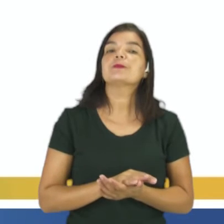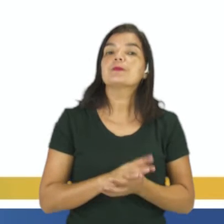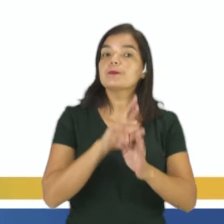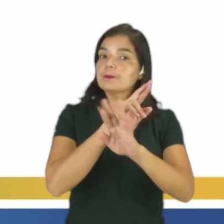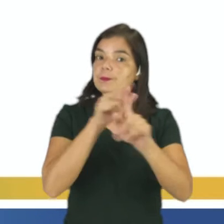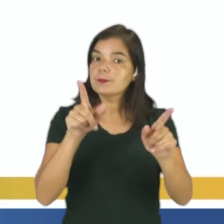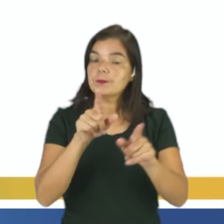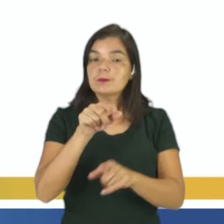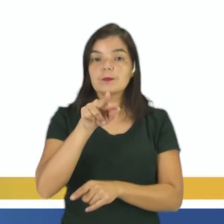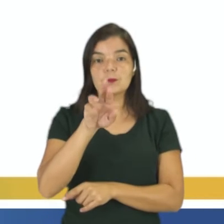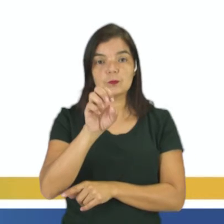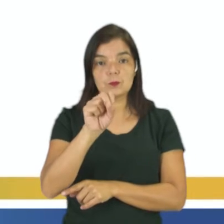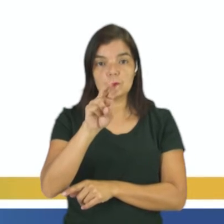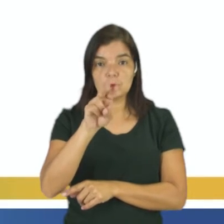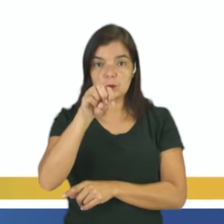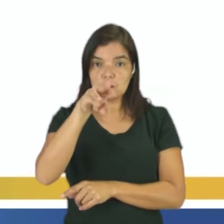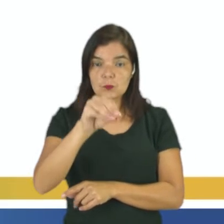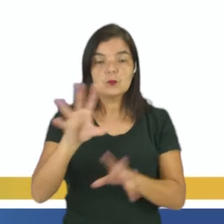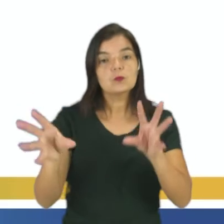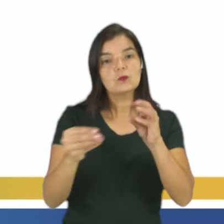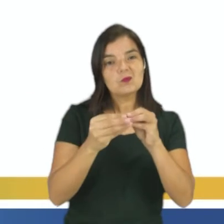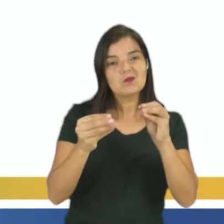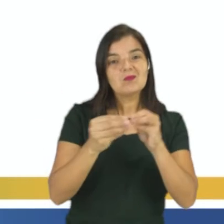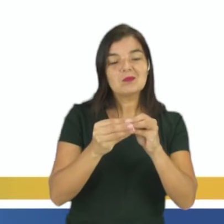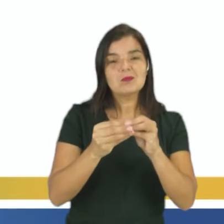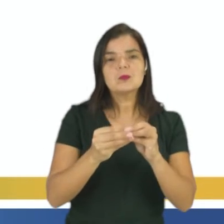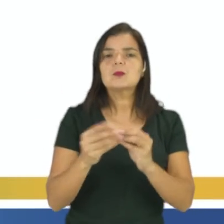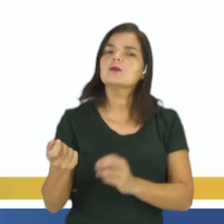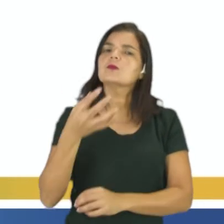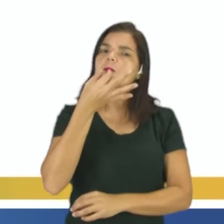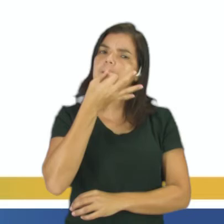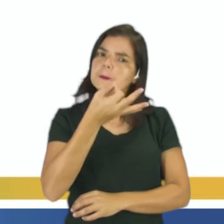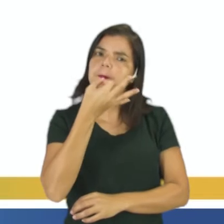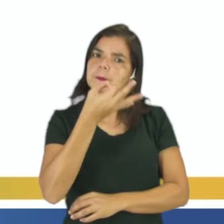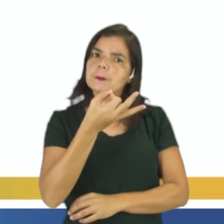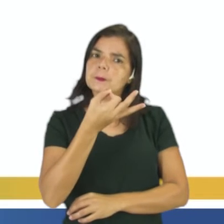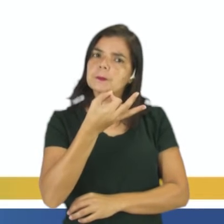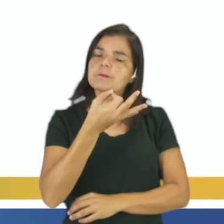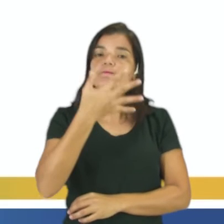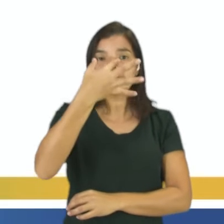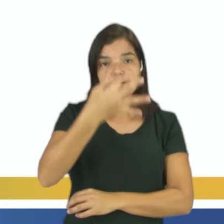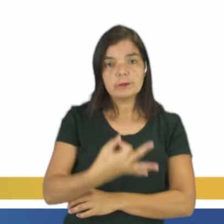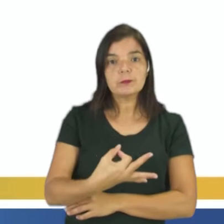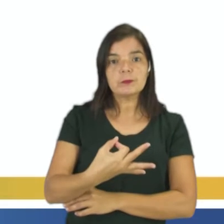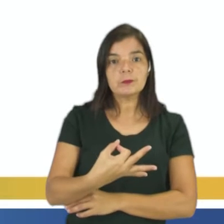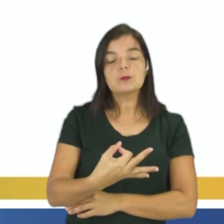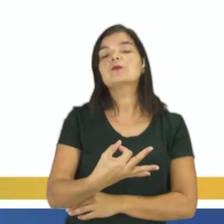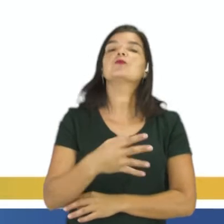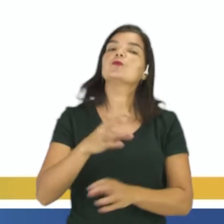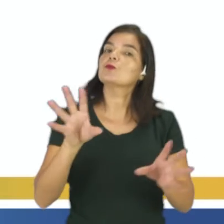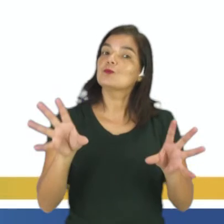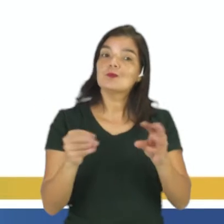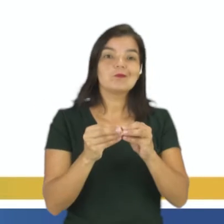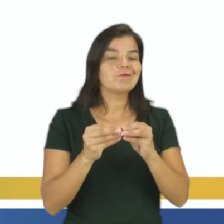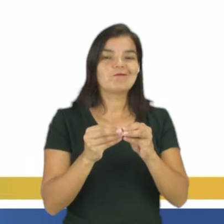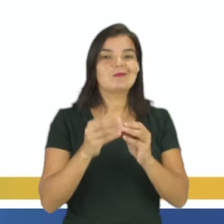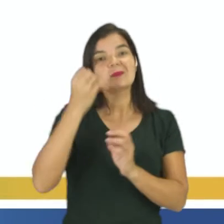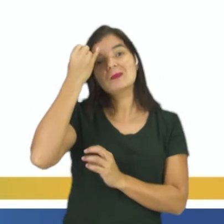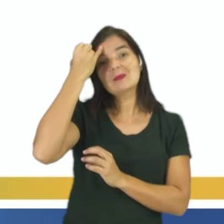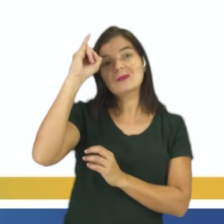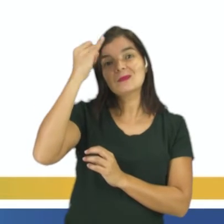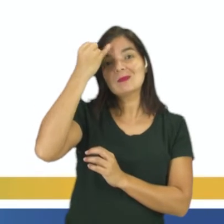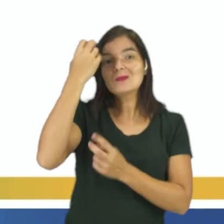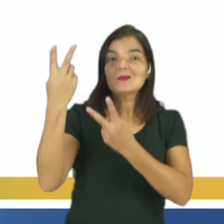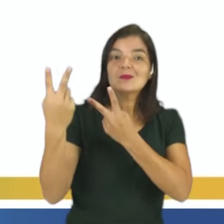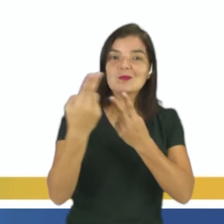diferente do resumo, a resenha ela traz um posicionamento, um juízo de valor. O resumo não, é a ideia